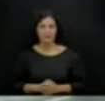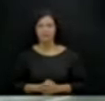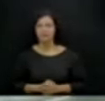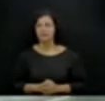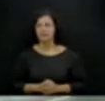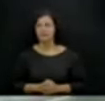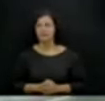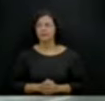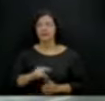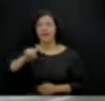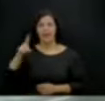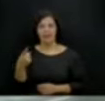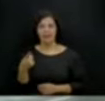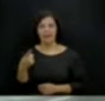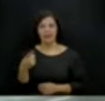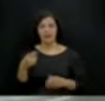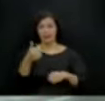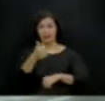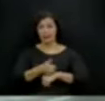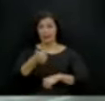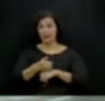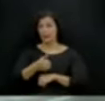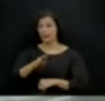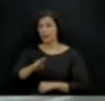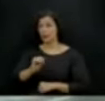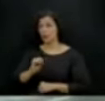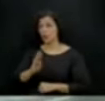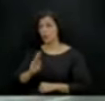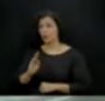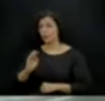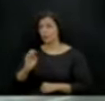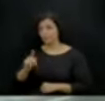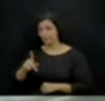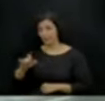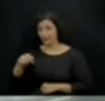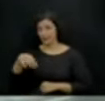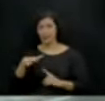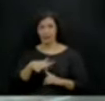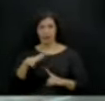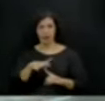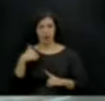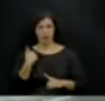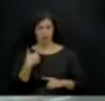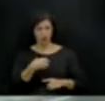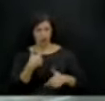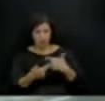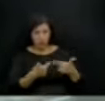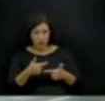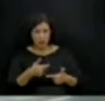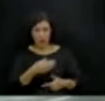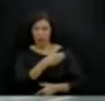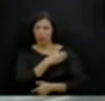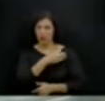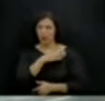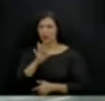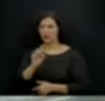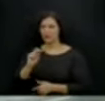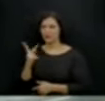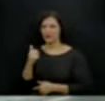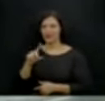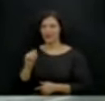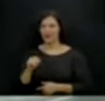o ex-comandante do Bope do Paraná e o nosso modus Operandi Coronel telhada é o